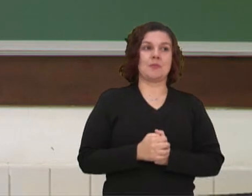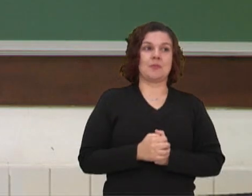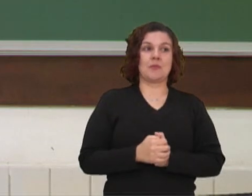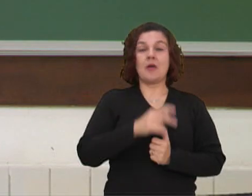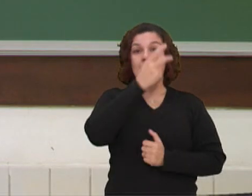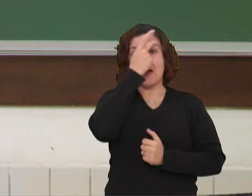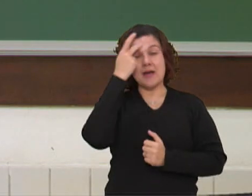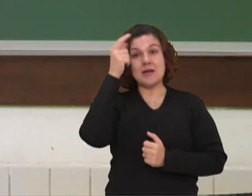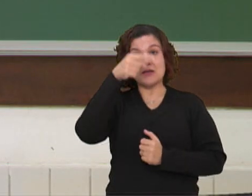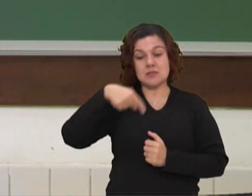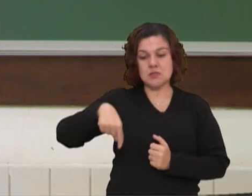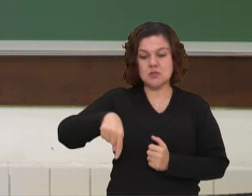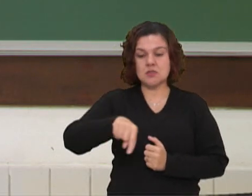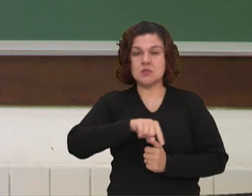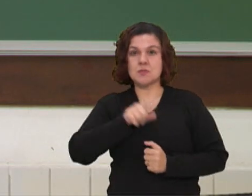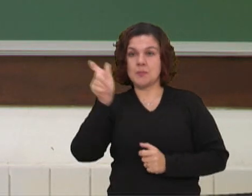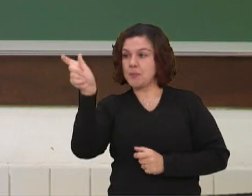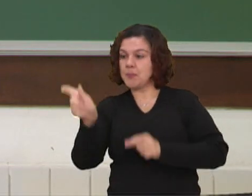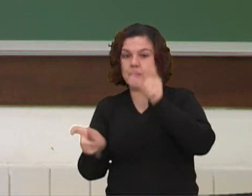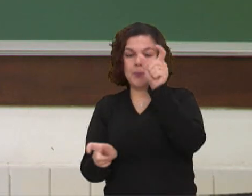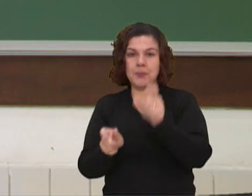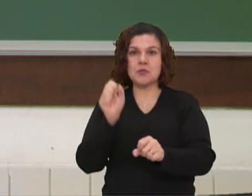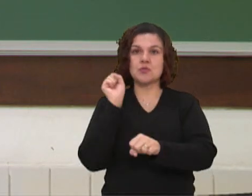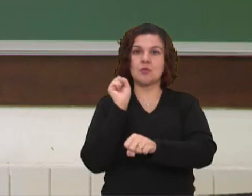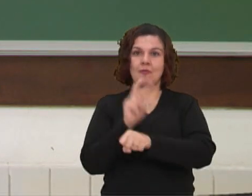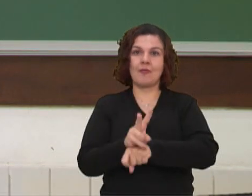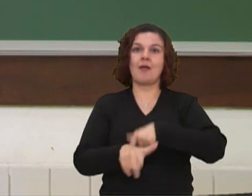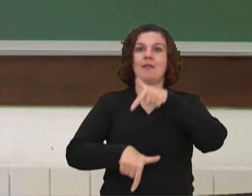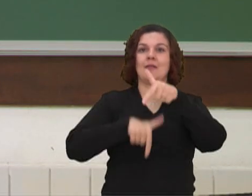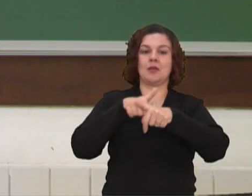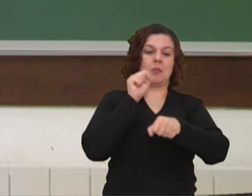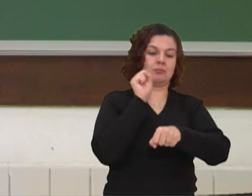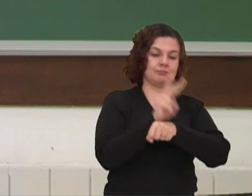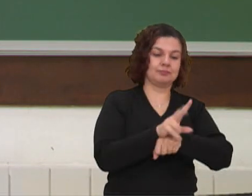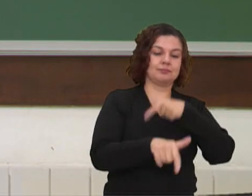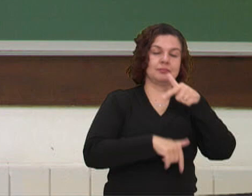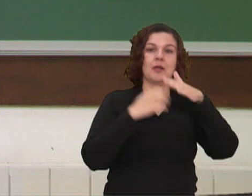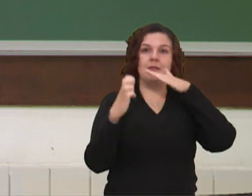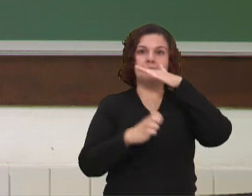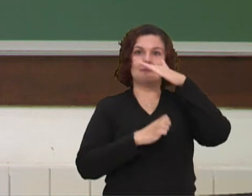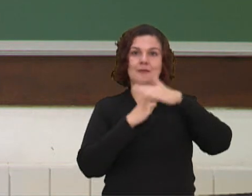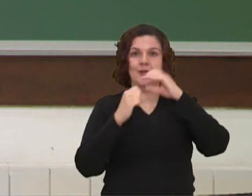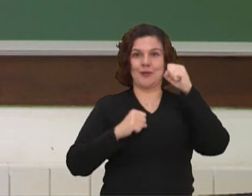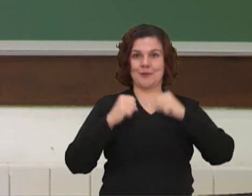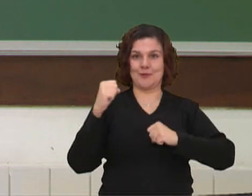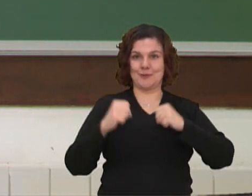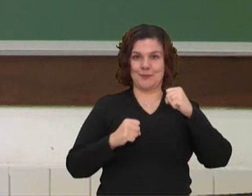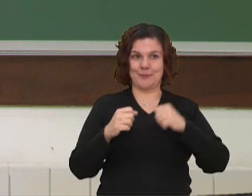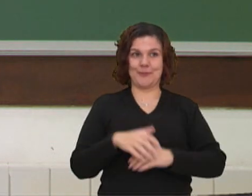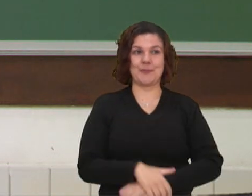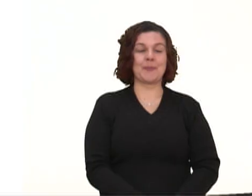as pessoas se empregassem, fossem trabalhar na indústria, certo?